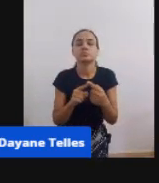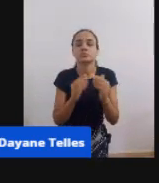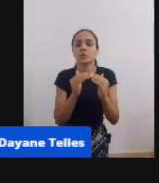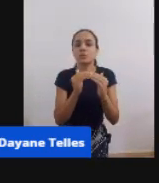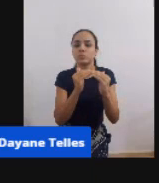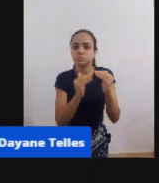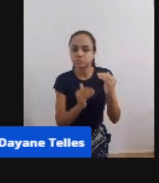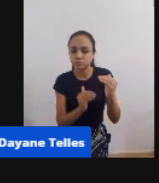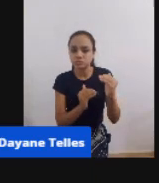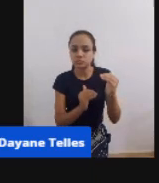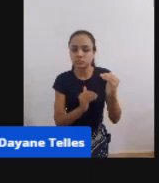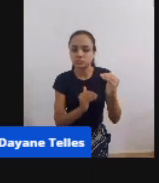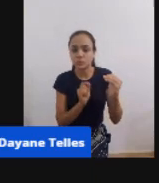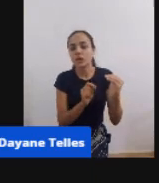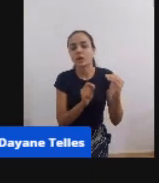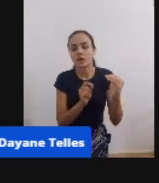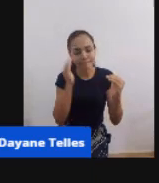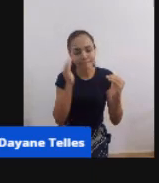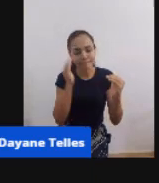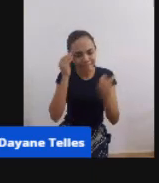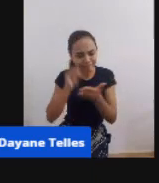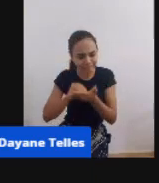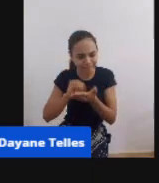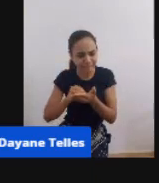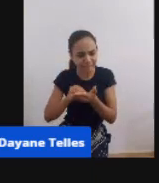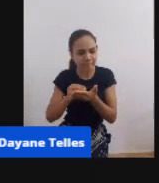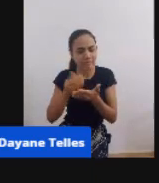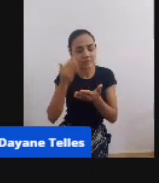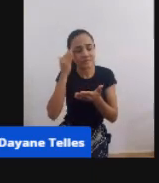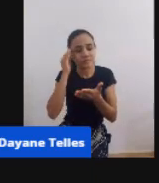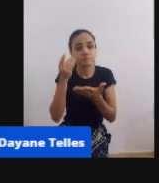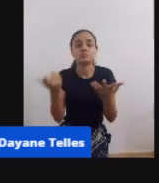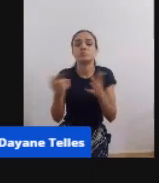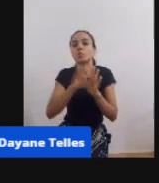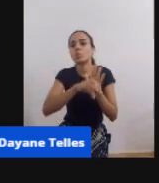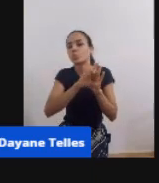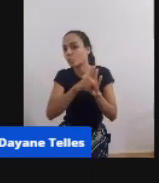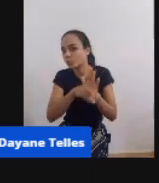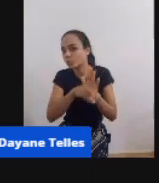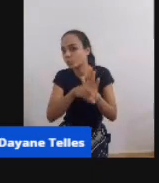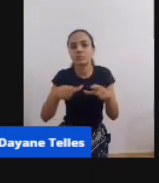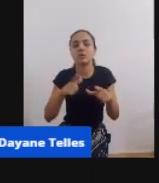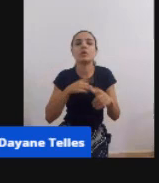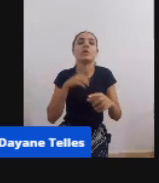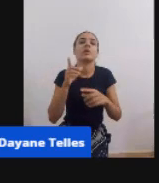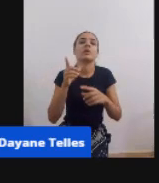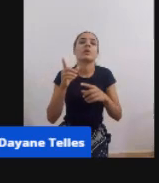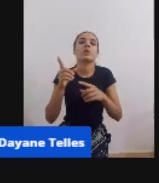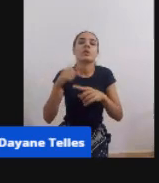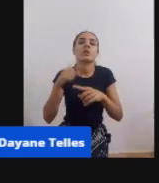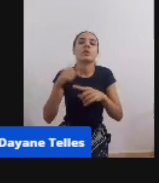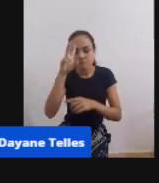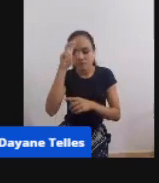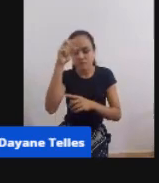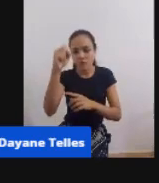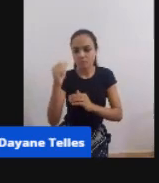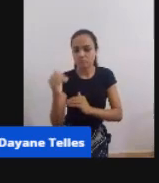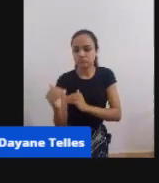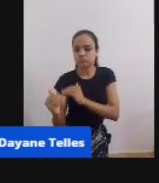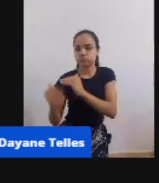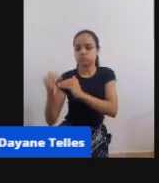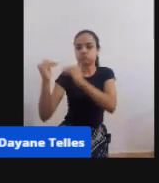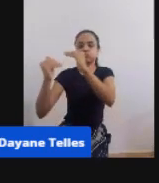relação aos conceitos trabalhados e potencializar replanejamento para aulas futuras.